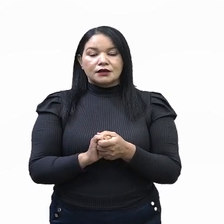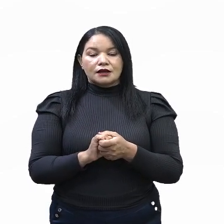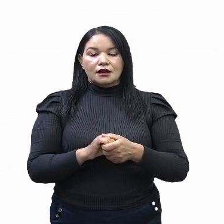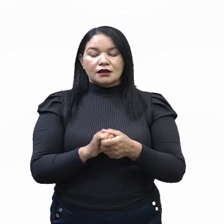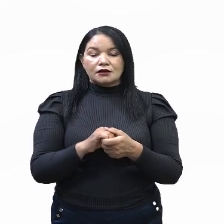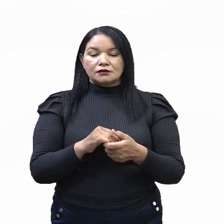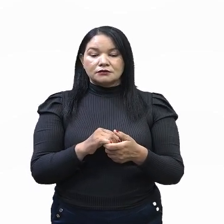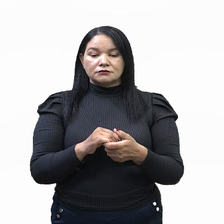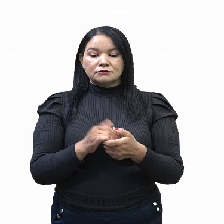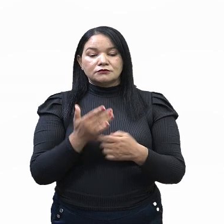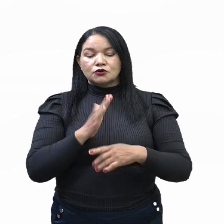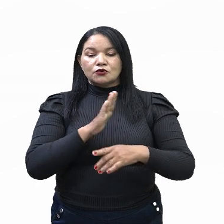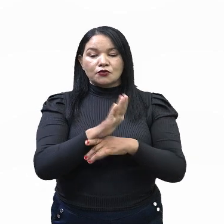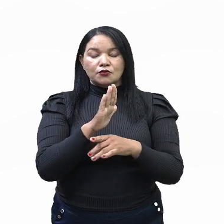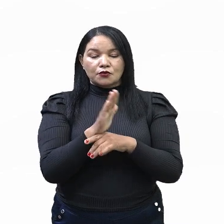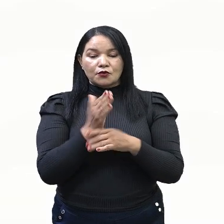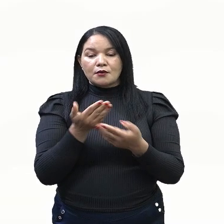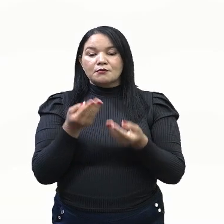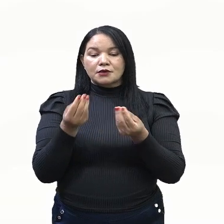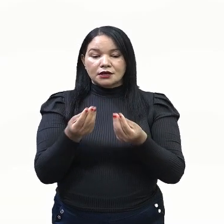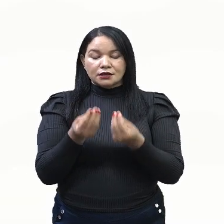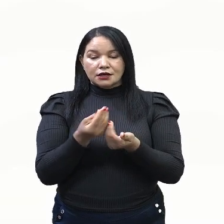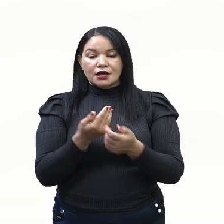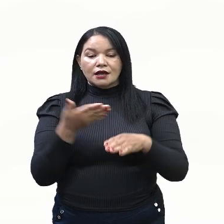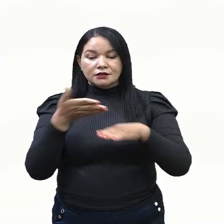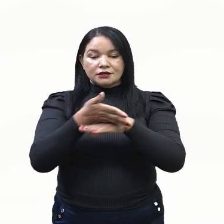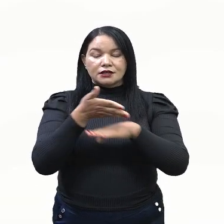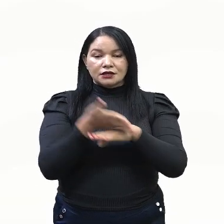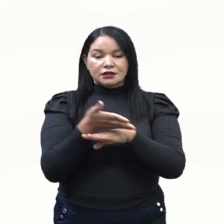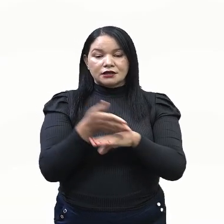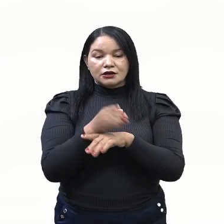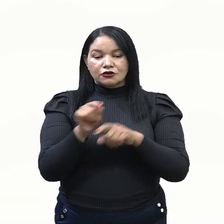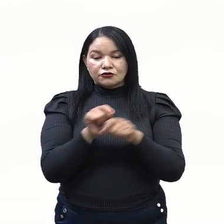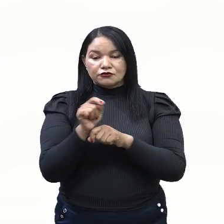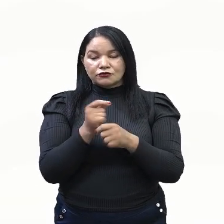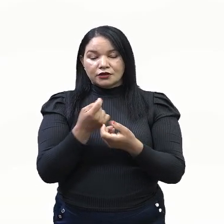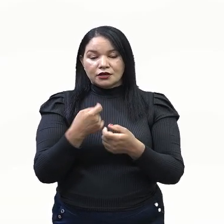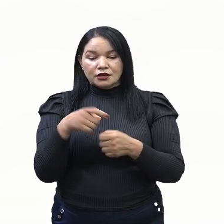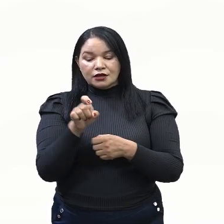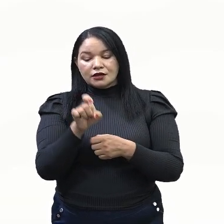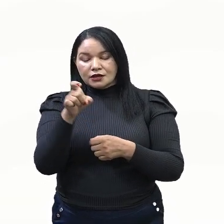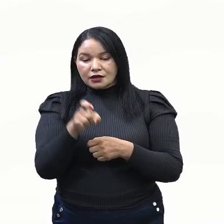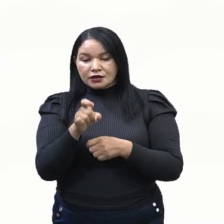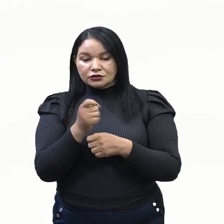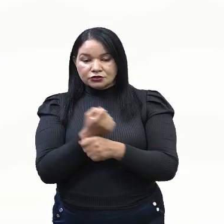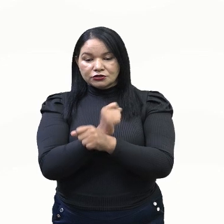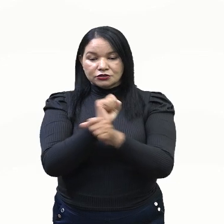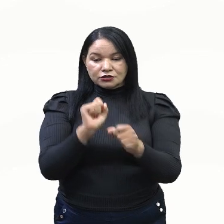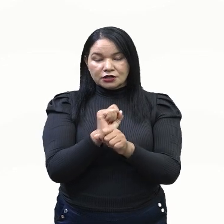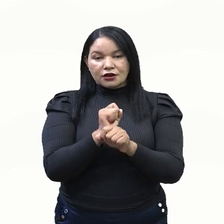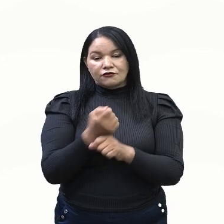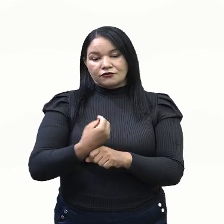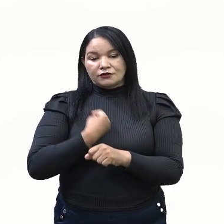para integrar os ex-escravizados e seus descendentes na vida econômica,